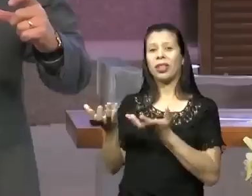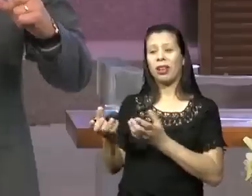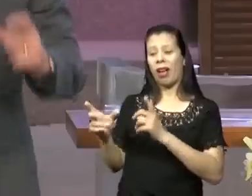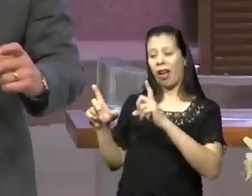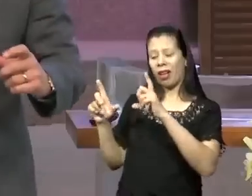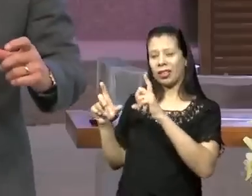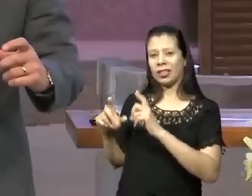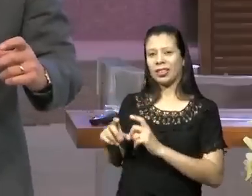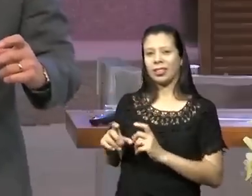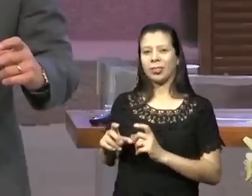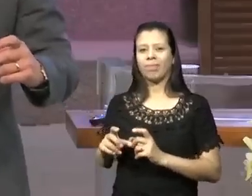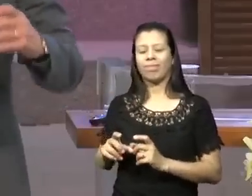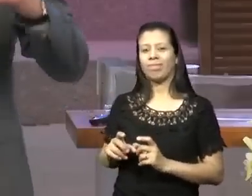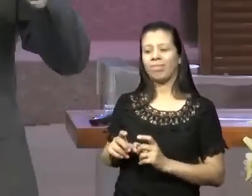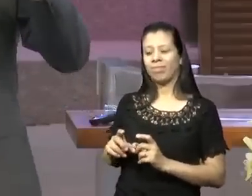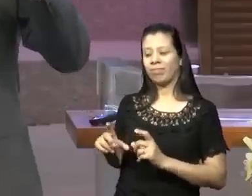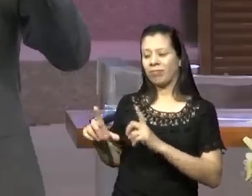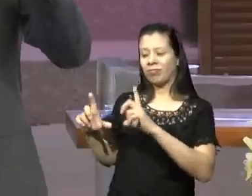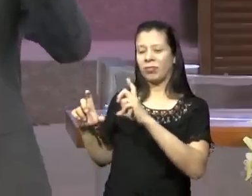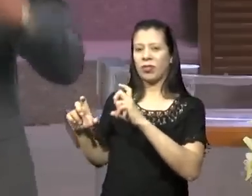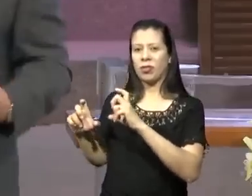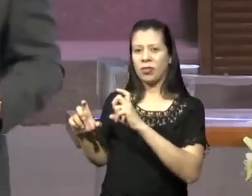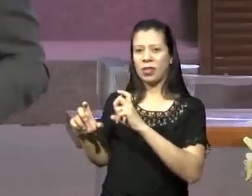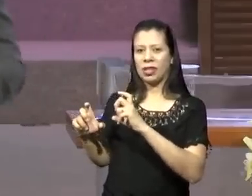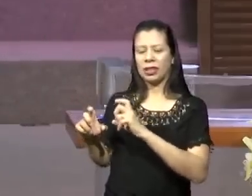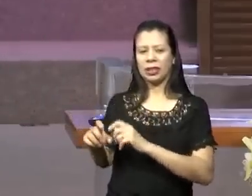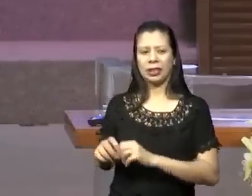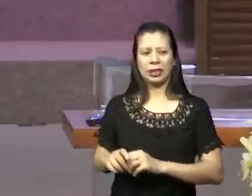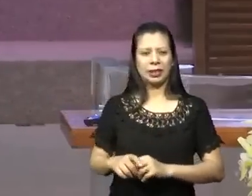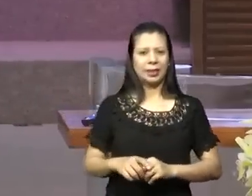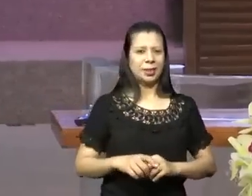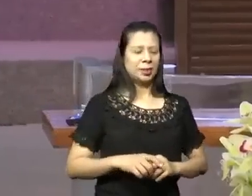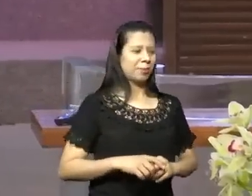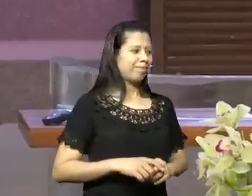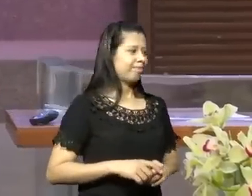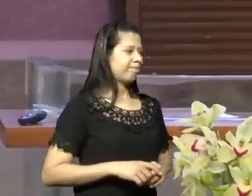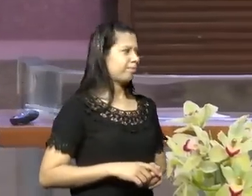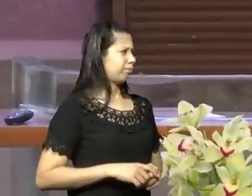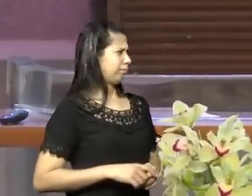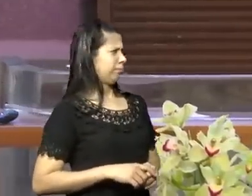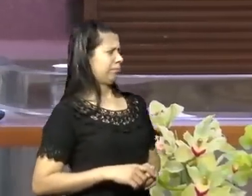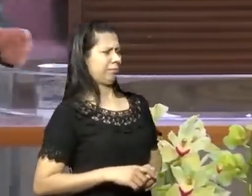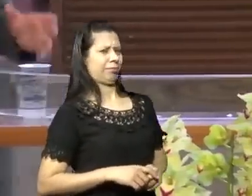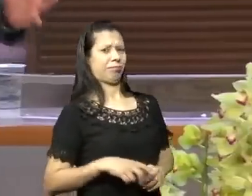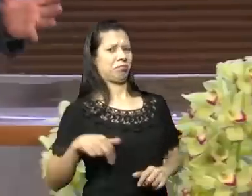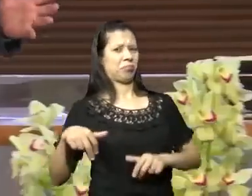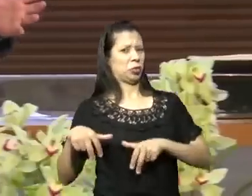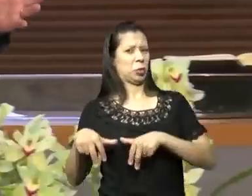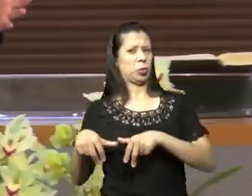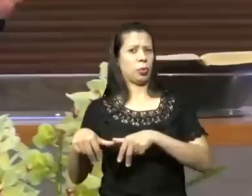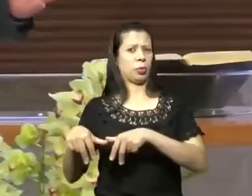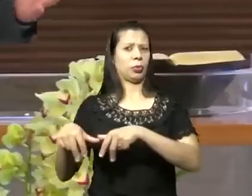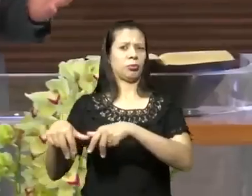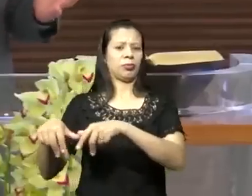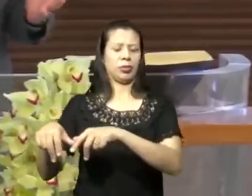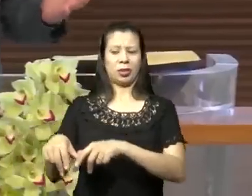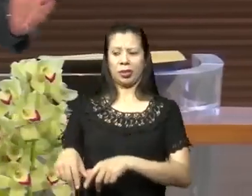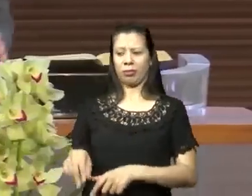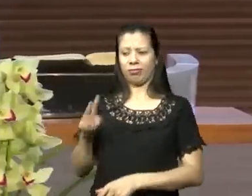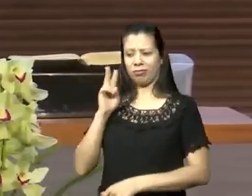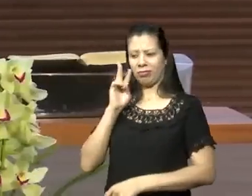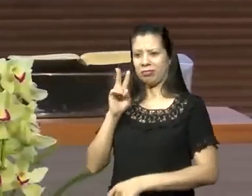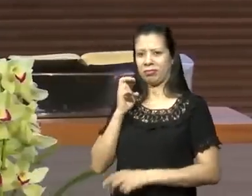a foto eles me Eles foram hostis e saíam dali e eu fiquei assim